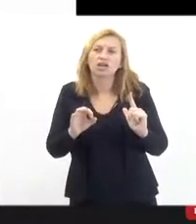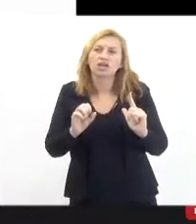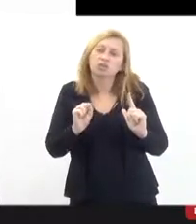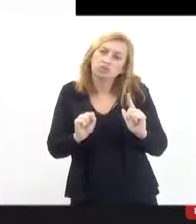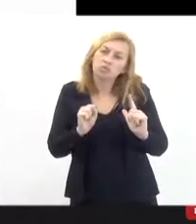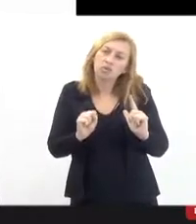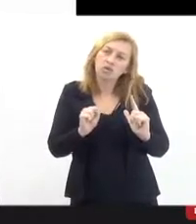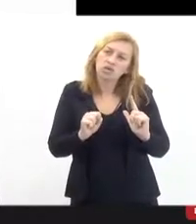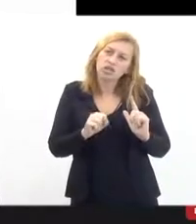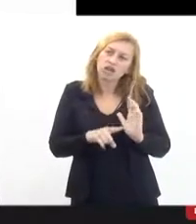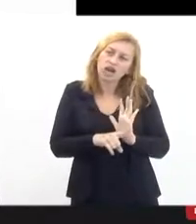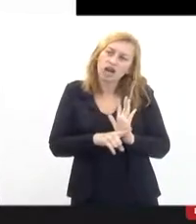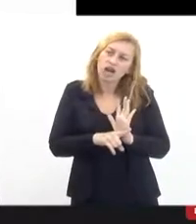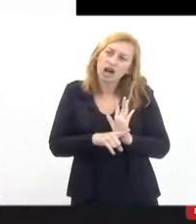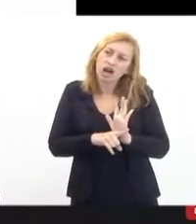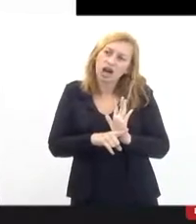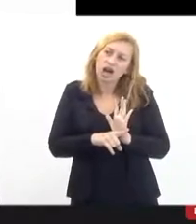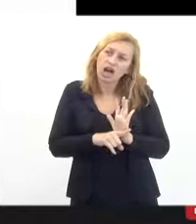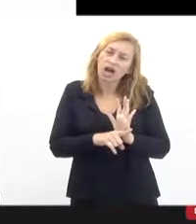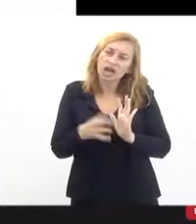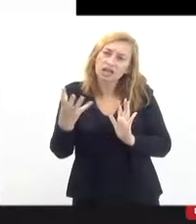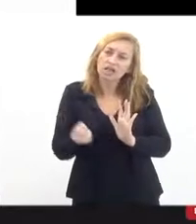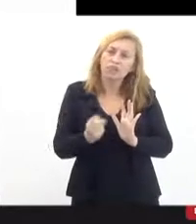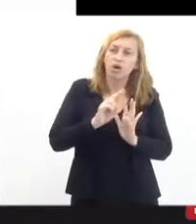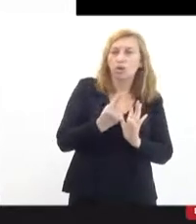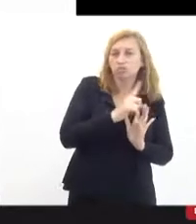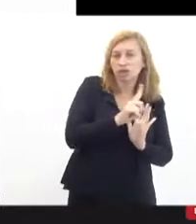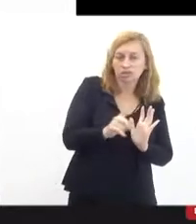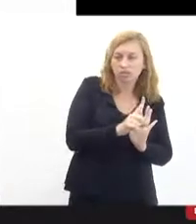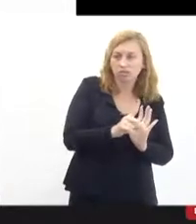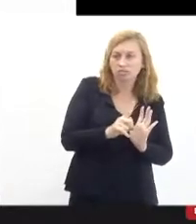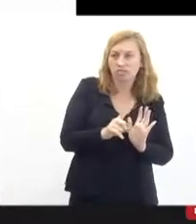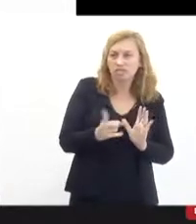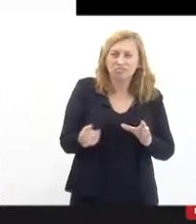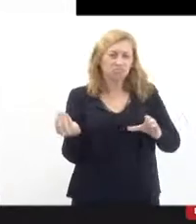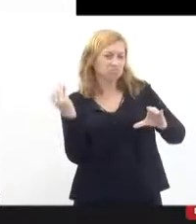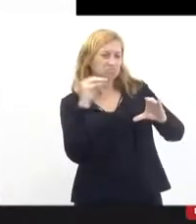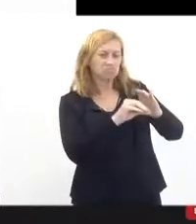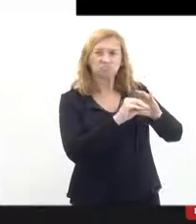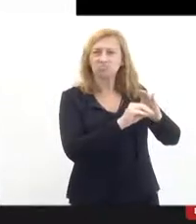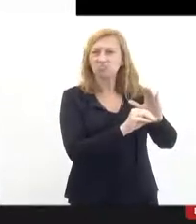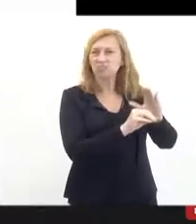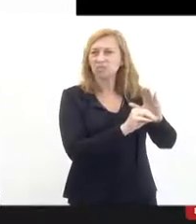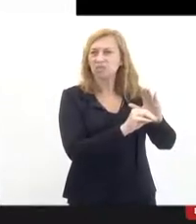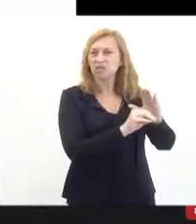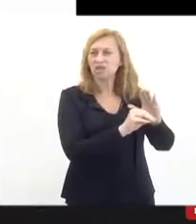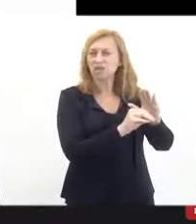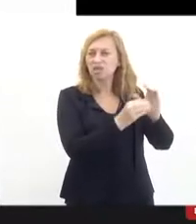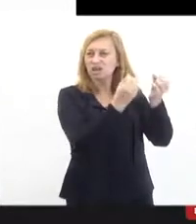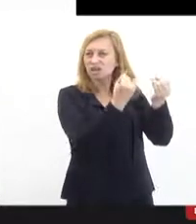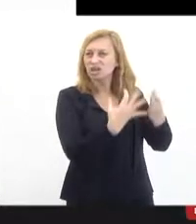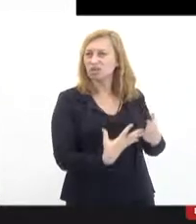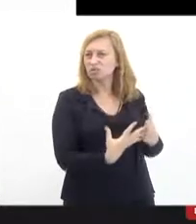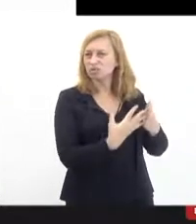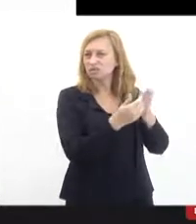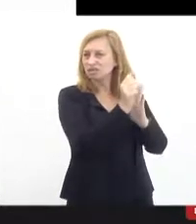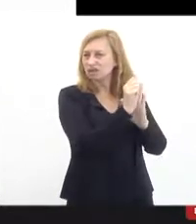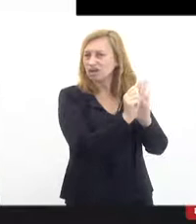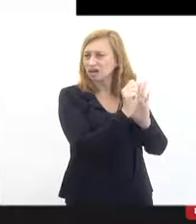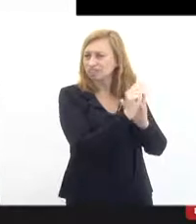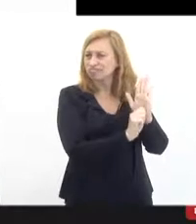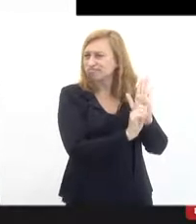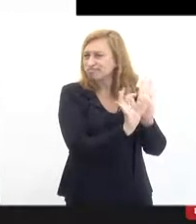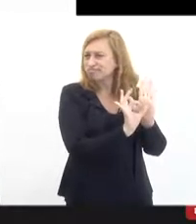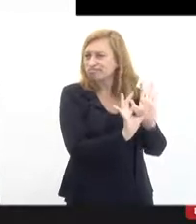recuperação remota, que eles nem devem figurar no meu balanço patrimonial. Então, se eles não figuram no meu balanço patrimonial, eu não